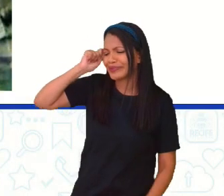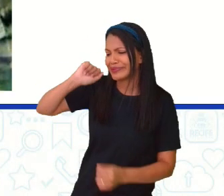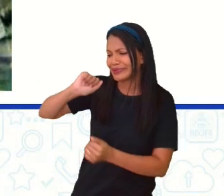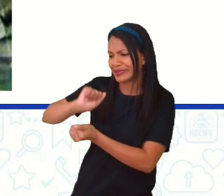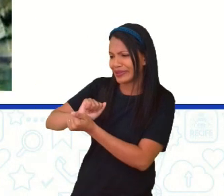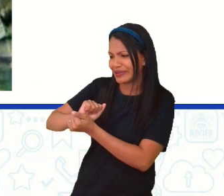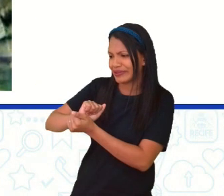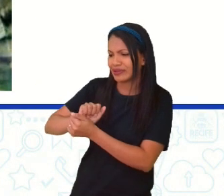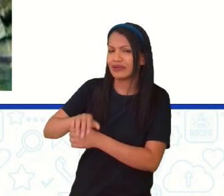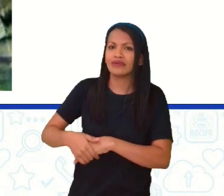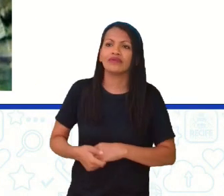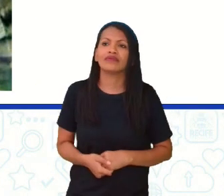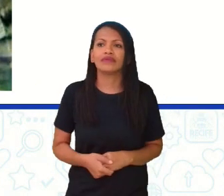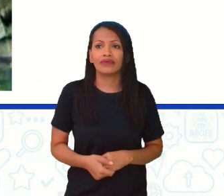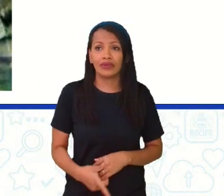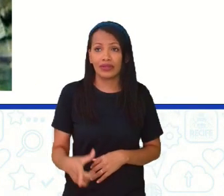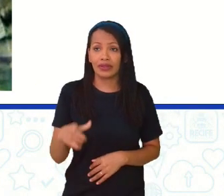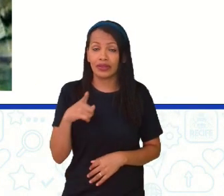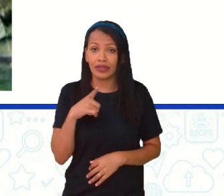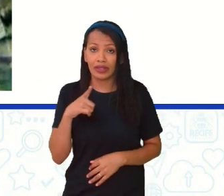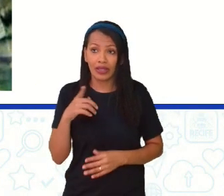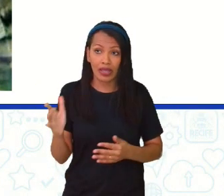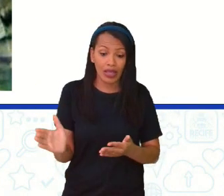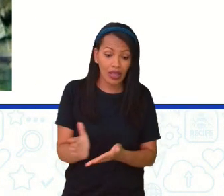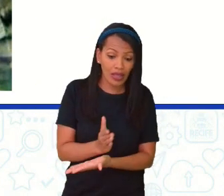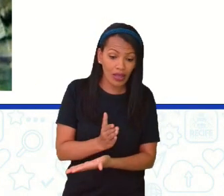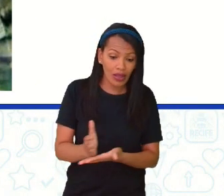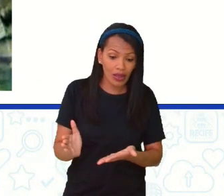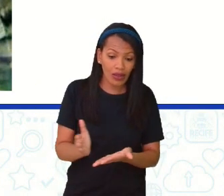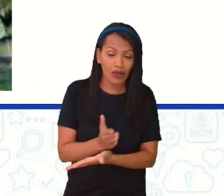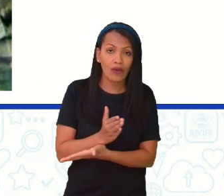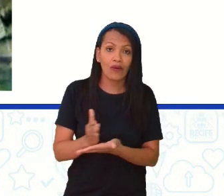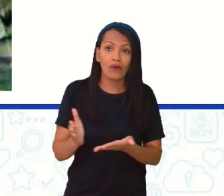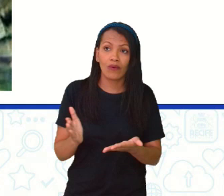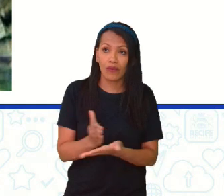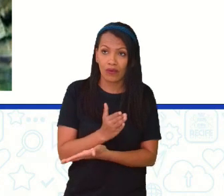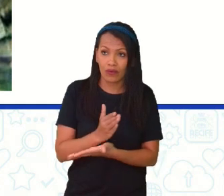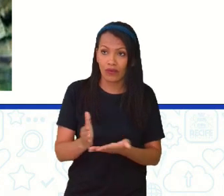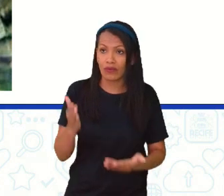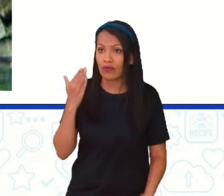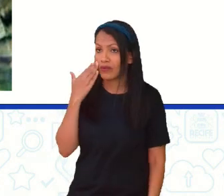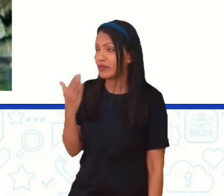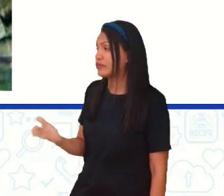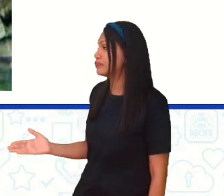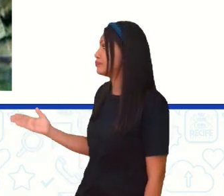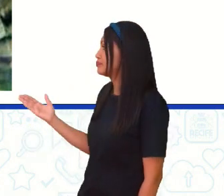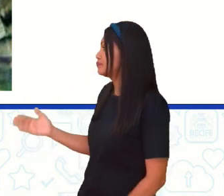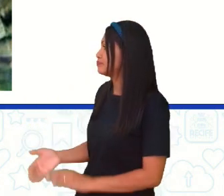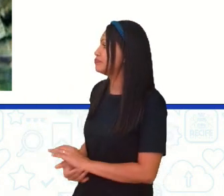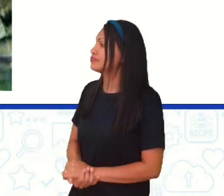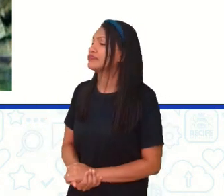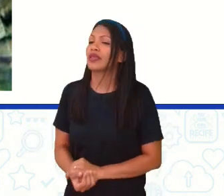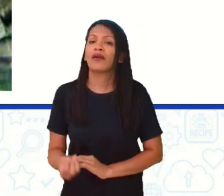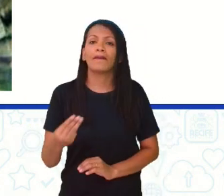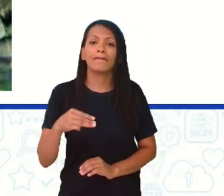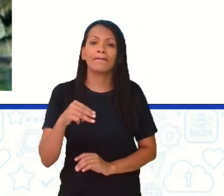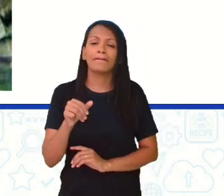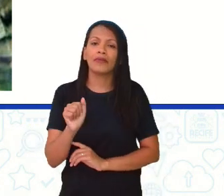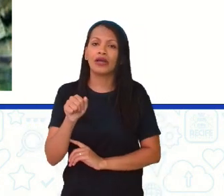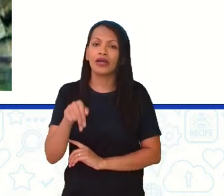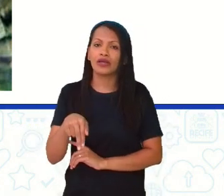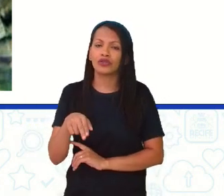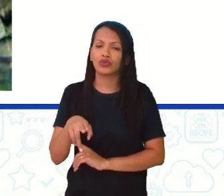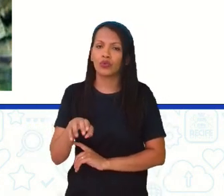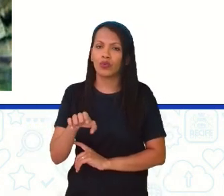um painel com algumas imagens, né, dos padres jesuítas. Manuel de Nóbrega, José de Anchieta foram